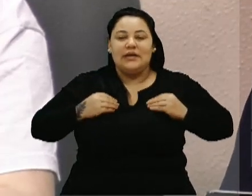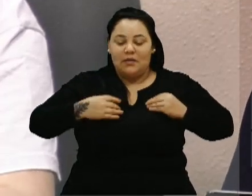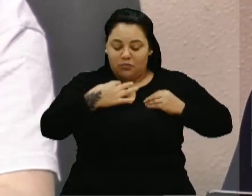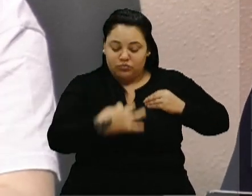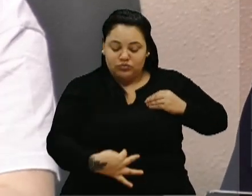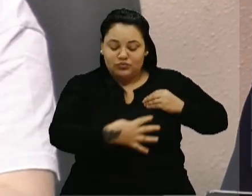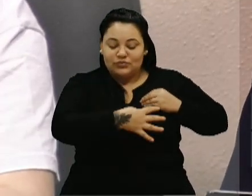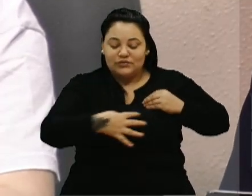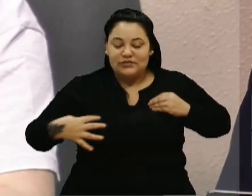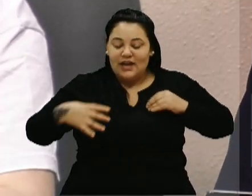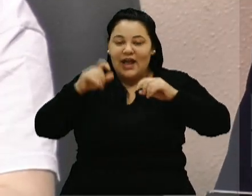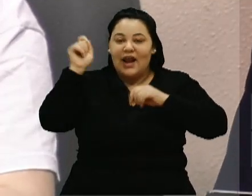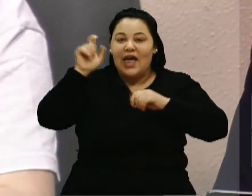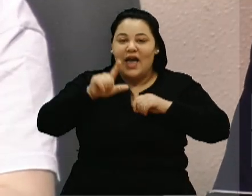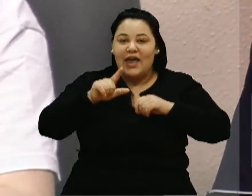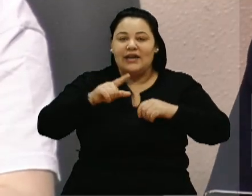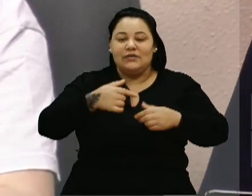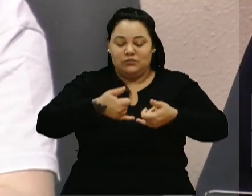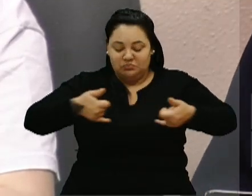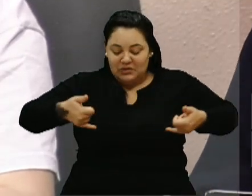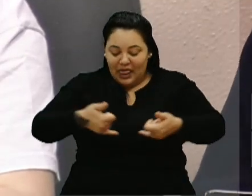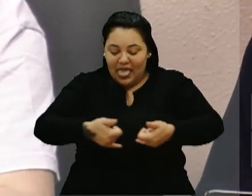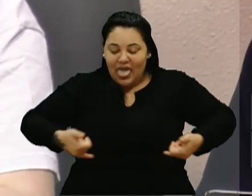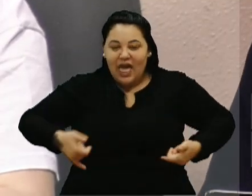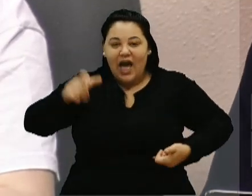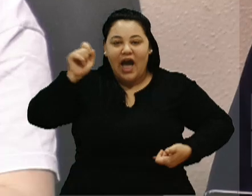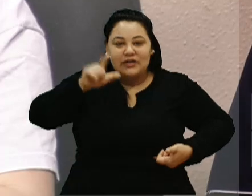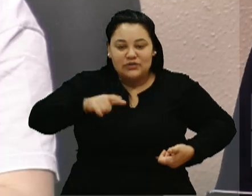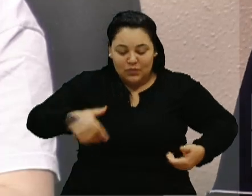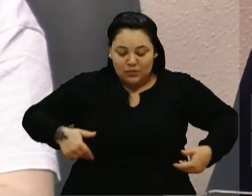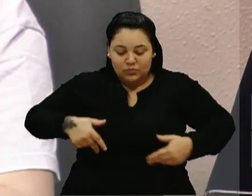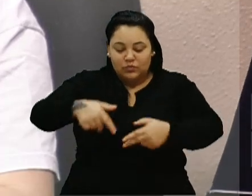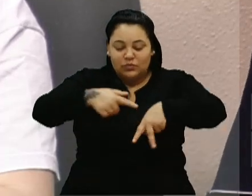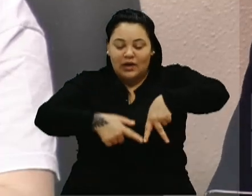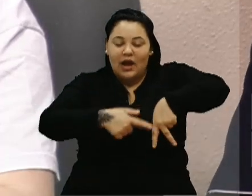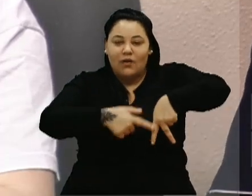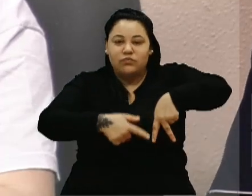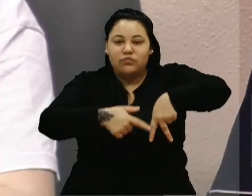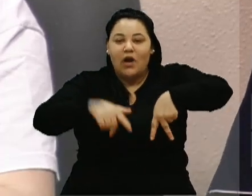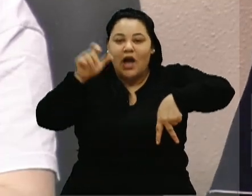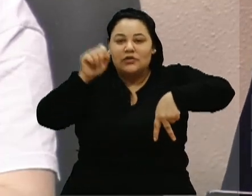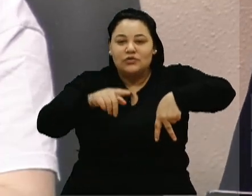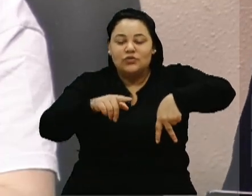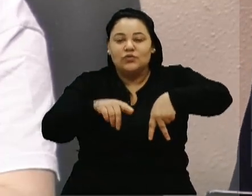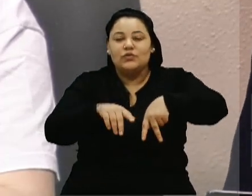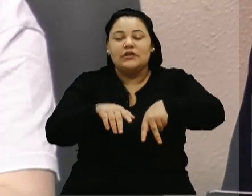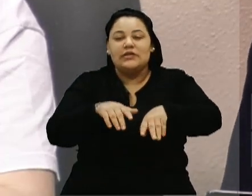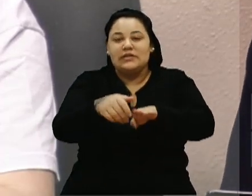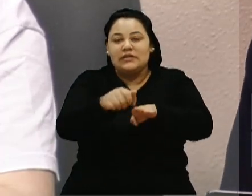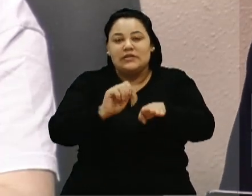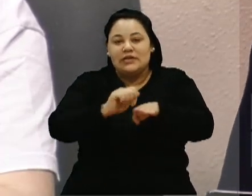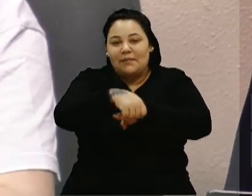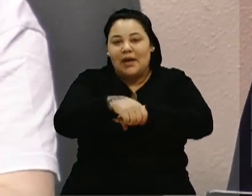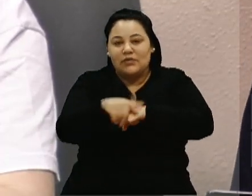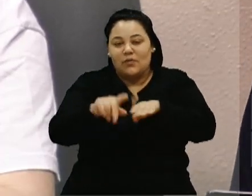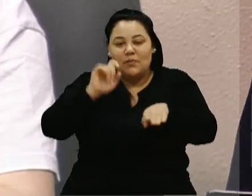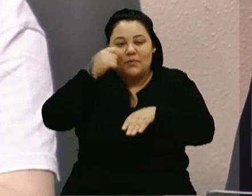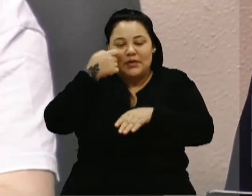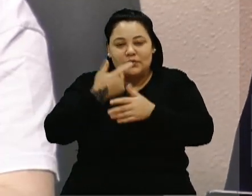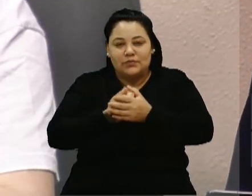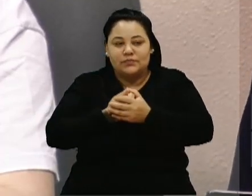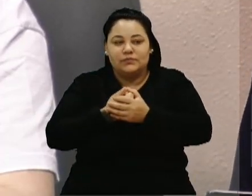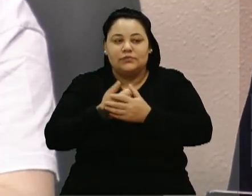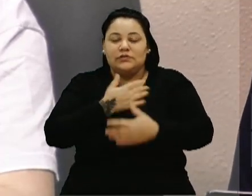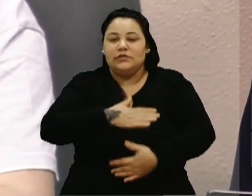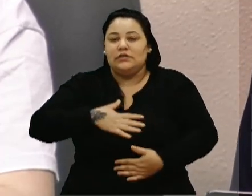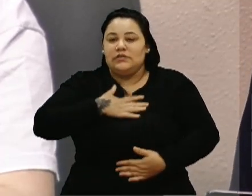linhas azuis e amarela, calças jeans azul escuro e sapatos pretos. É com imensa alegria e também com